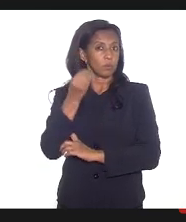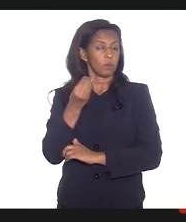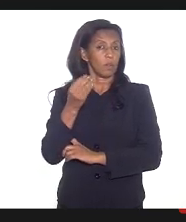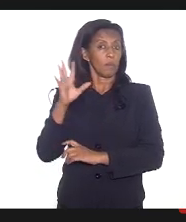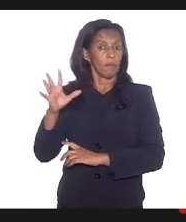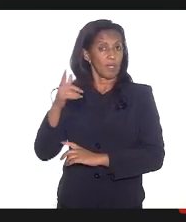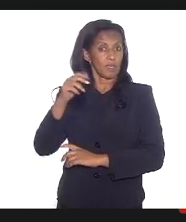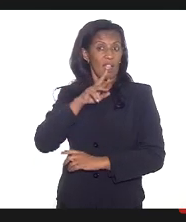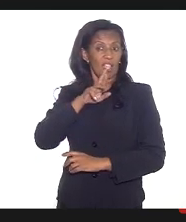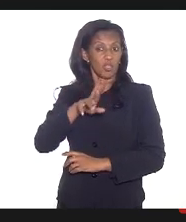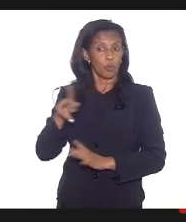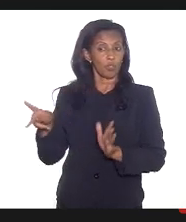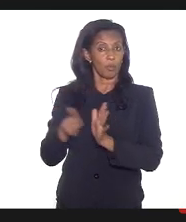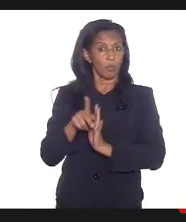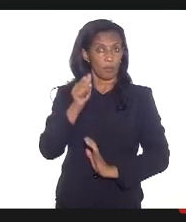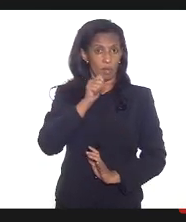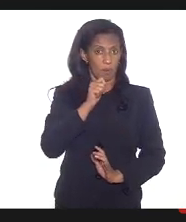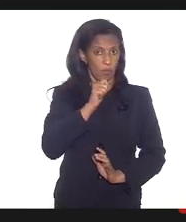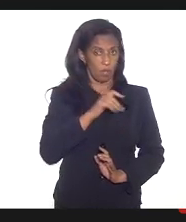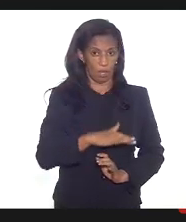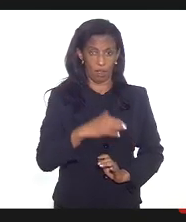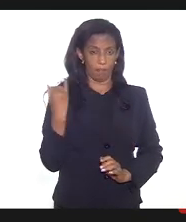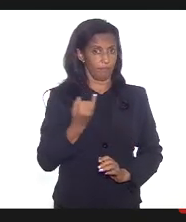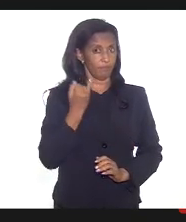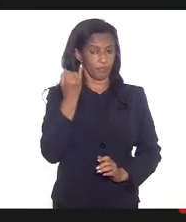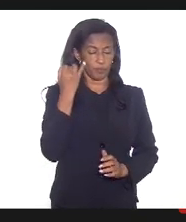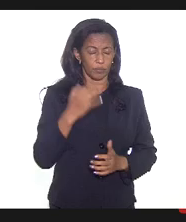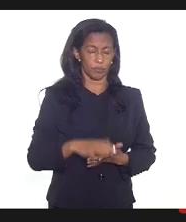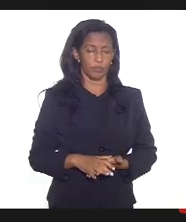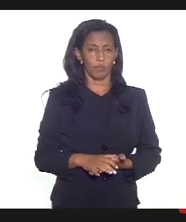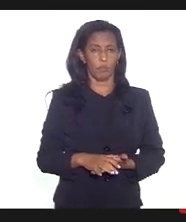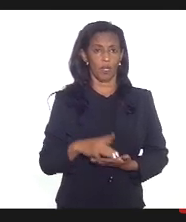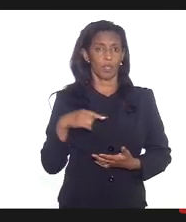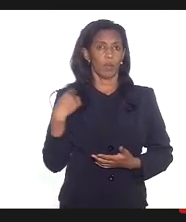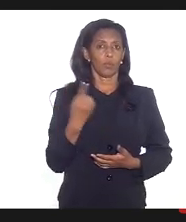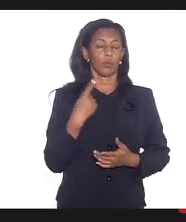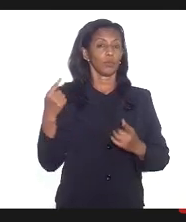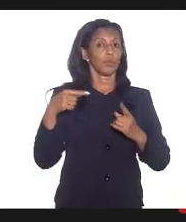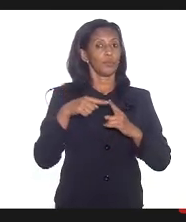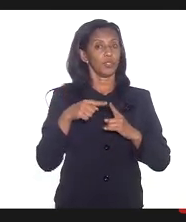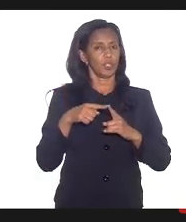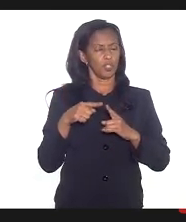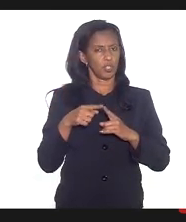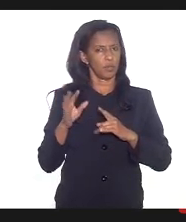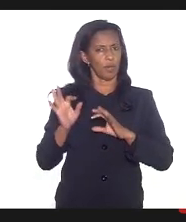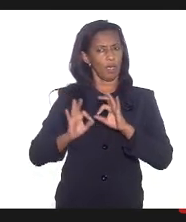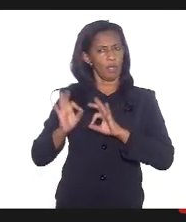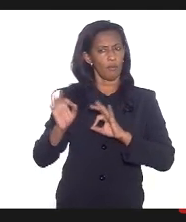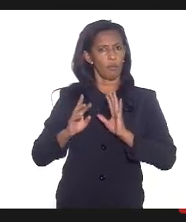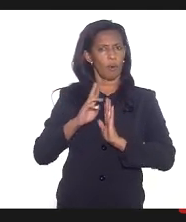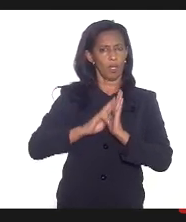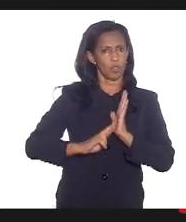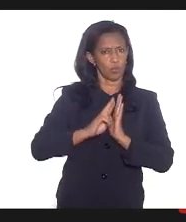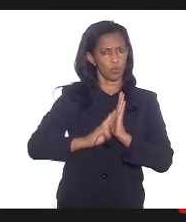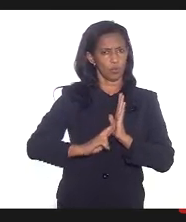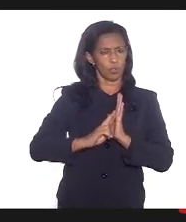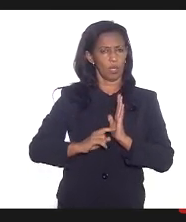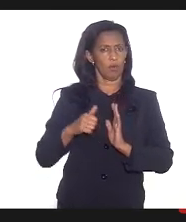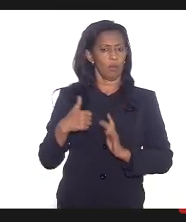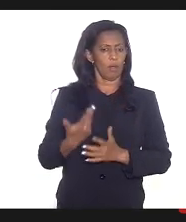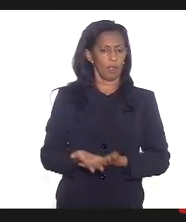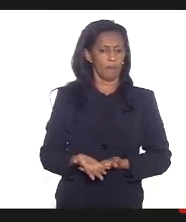essa decisão cabe a mulher fundamentalmente então o nosso objetivo e reformular guru tanto carinho é